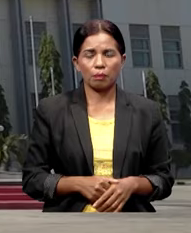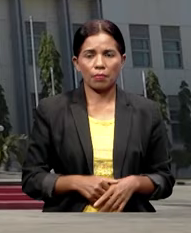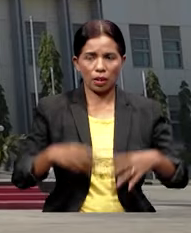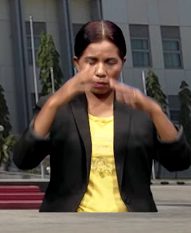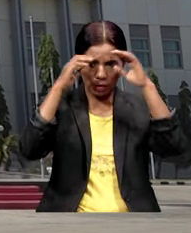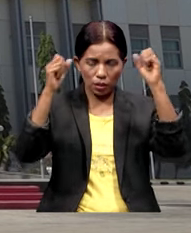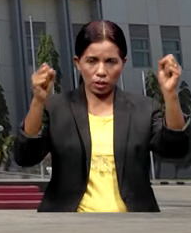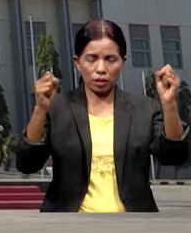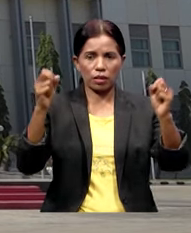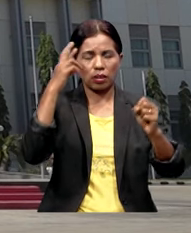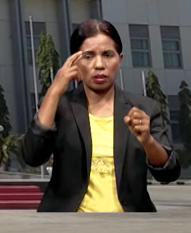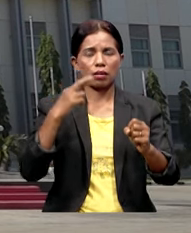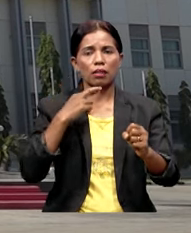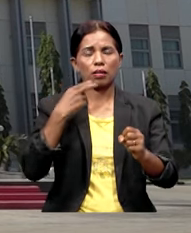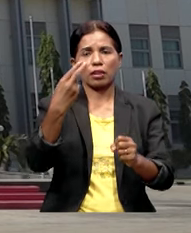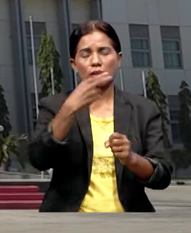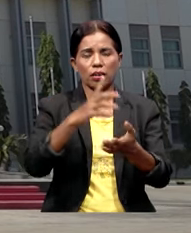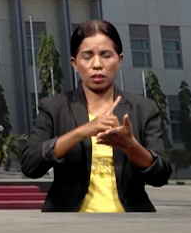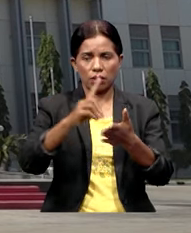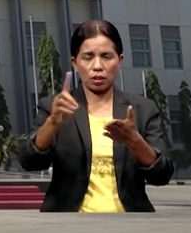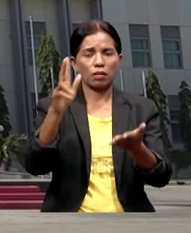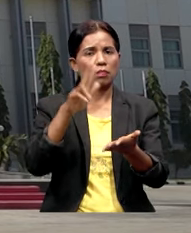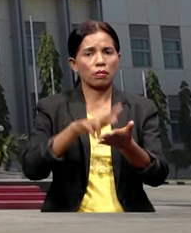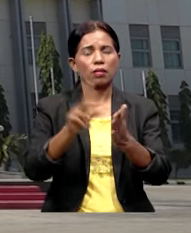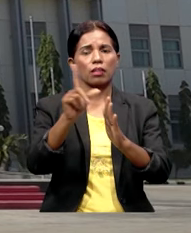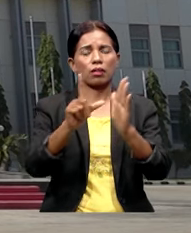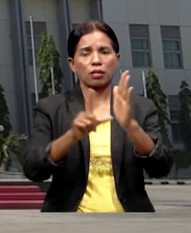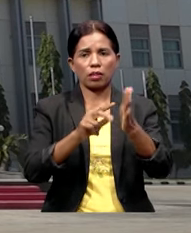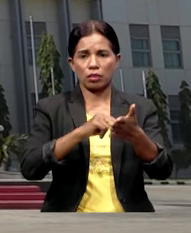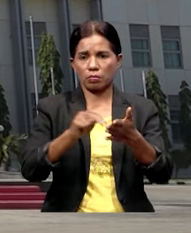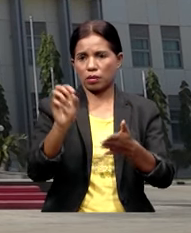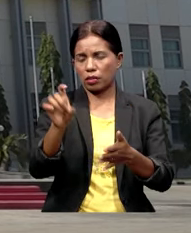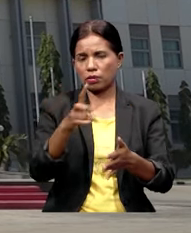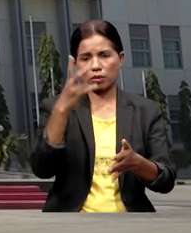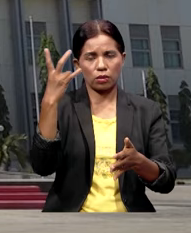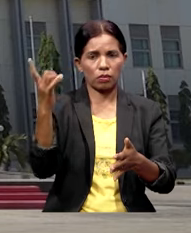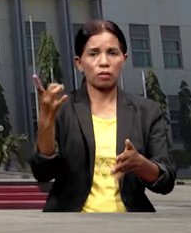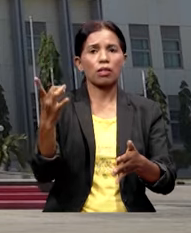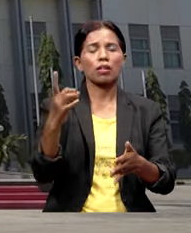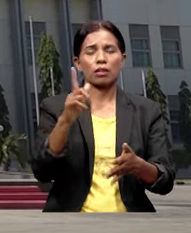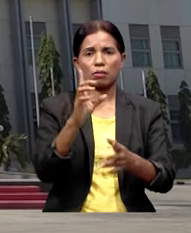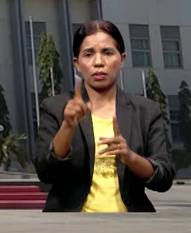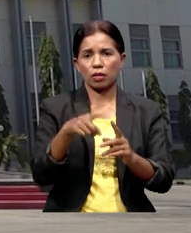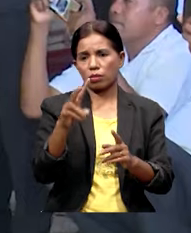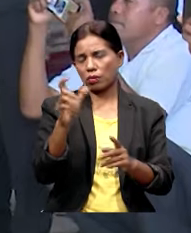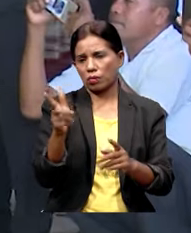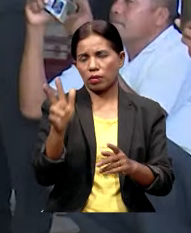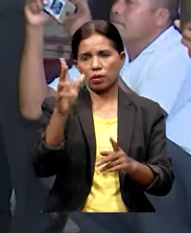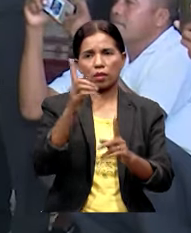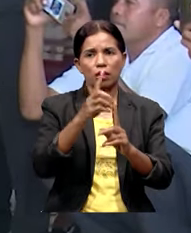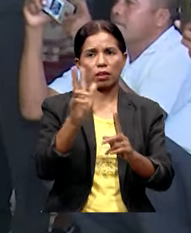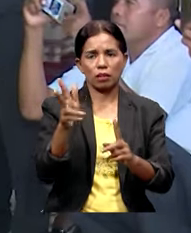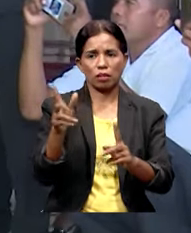Presidente da República Zira Mzorta, quinta semana, né, promulga a lei número 195 para Rihundrua Ruanolo Recintolo, Lorontolo Nolo,